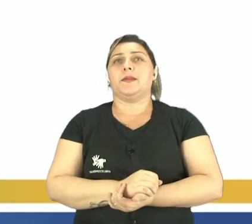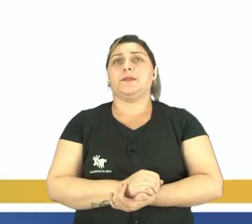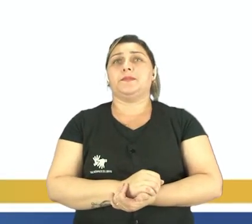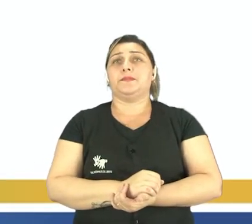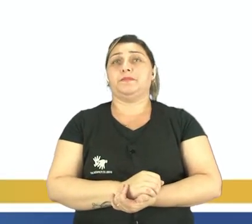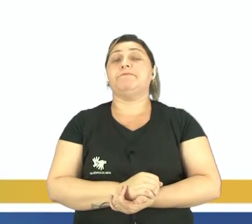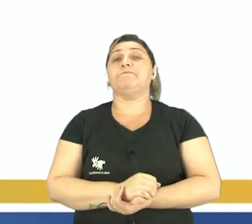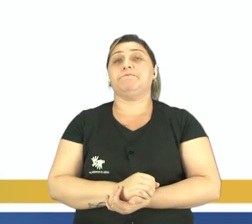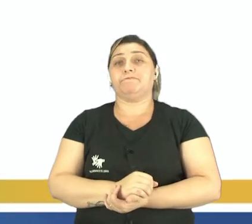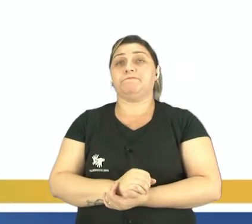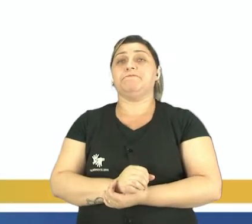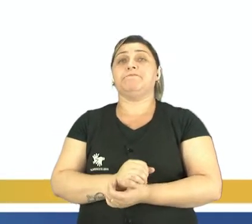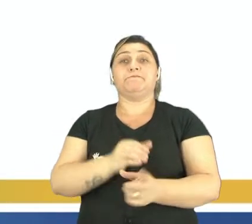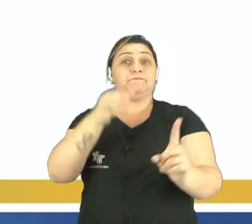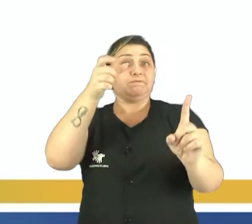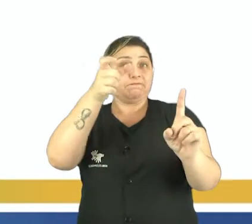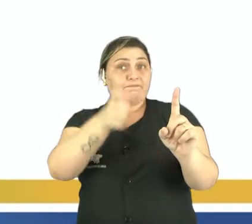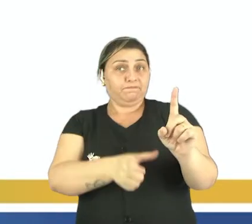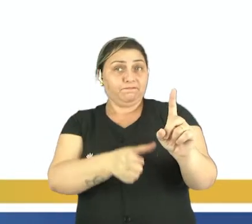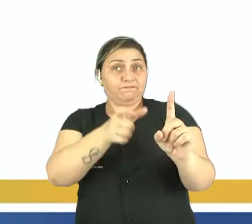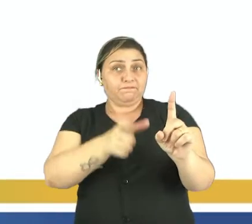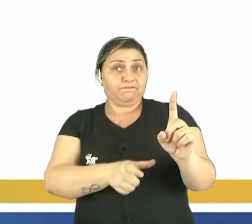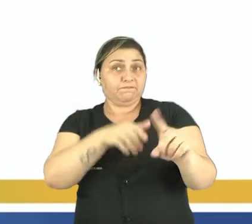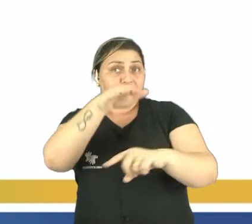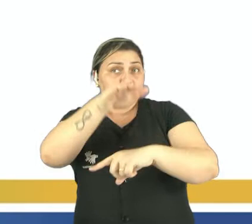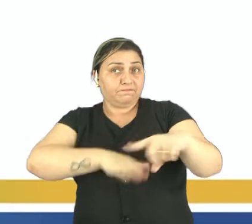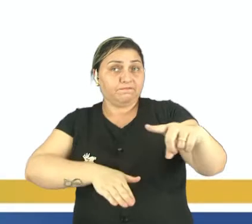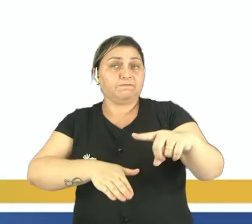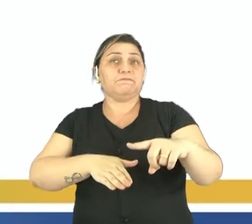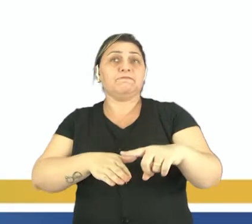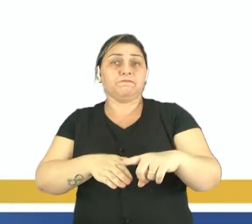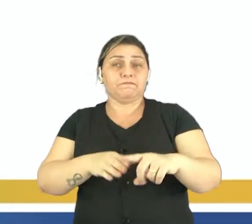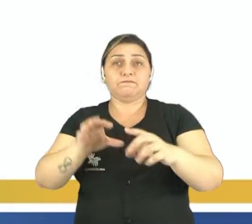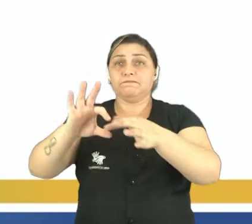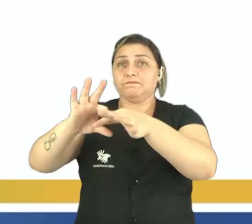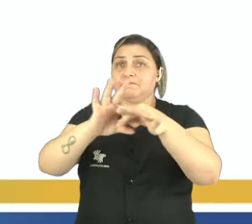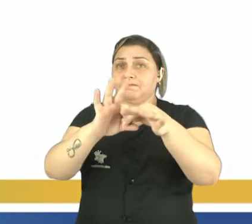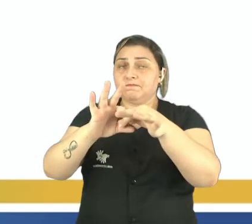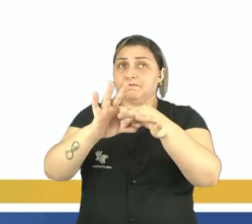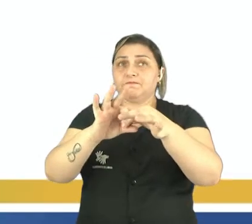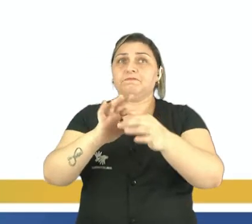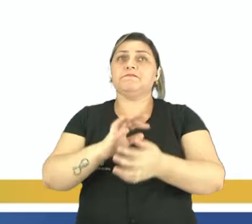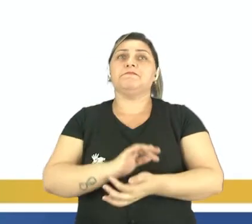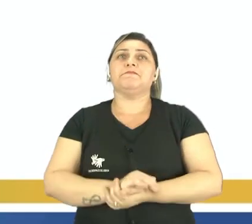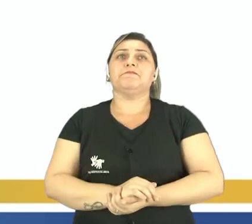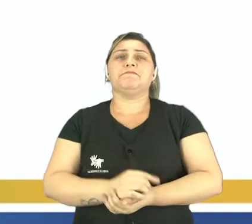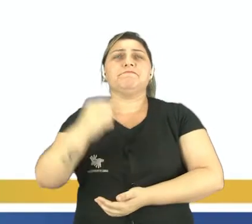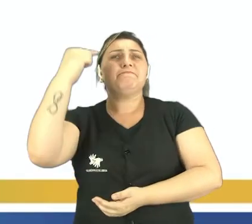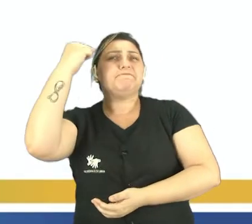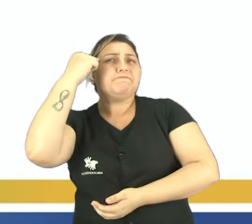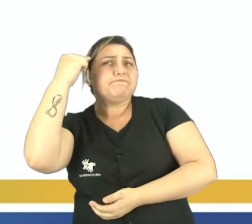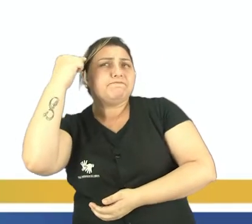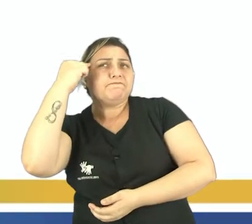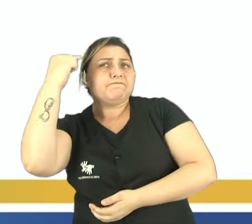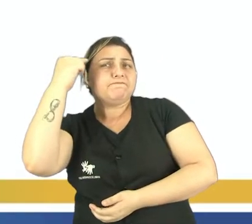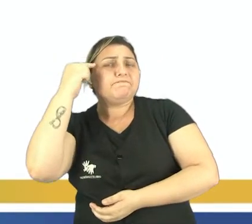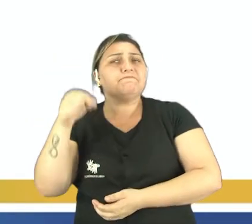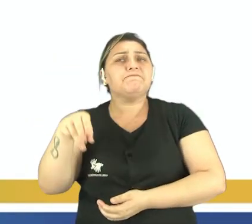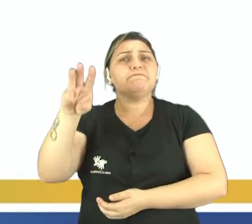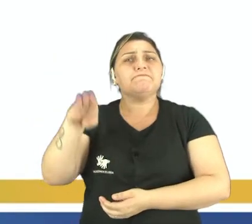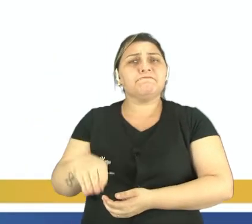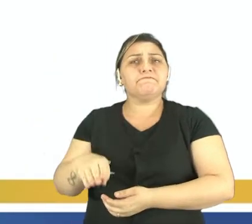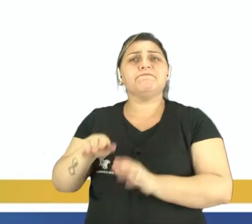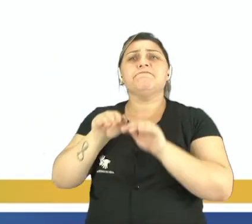a quem você se refere, a pessoa que você está chamando, a um determinado contexto. Pense a quem você vai